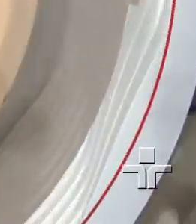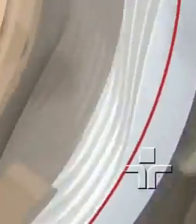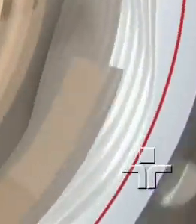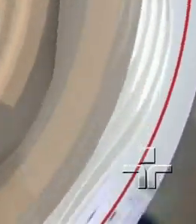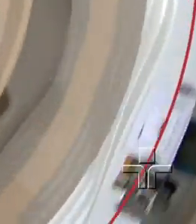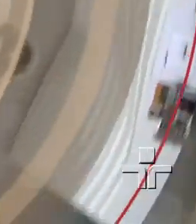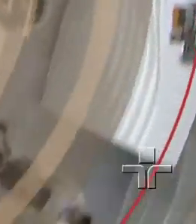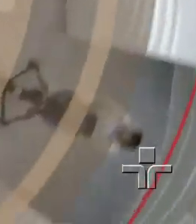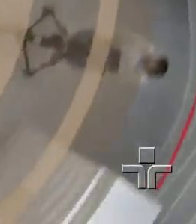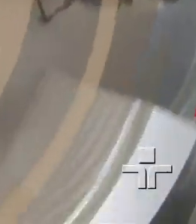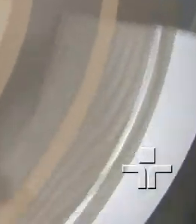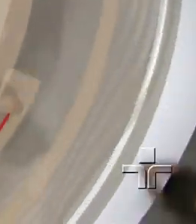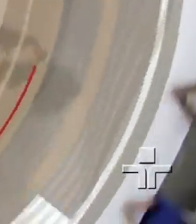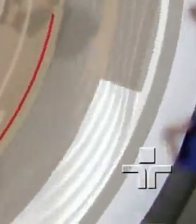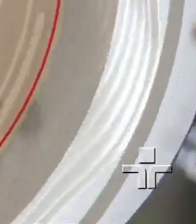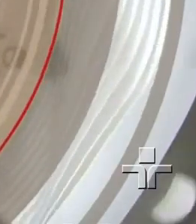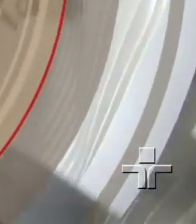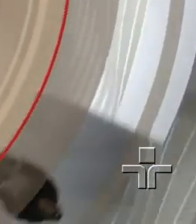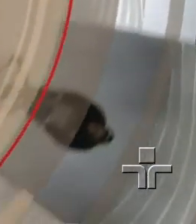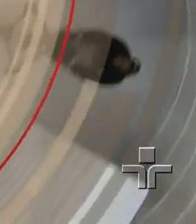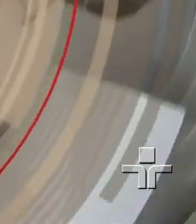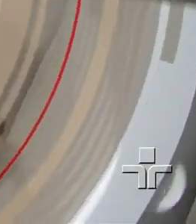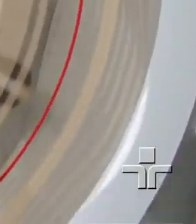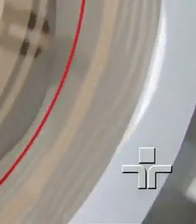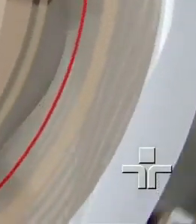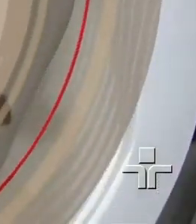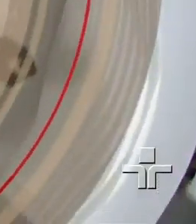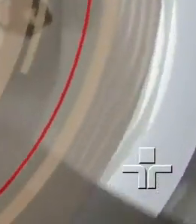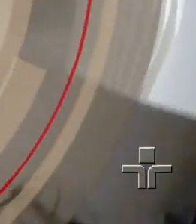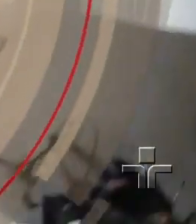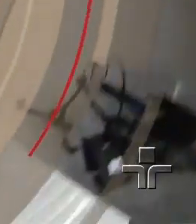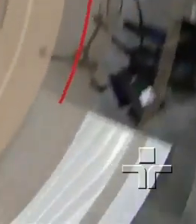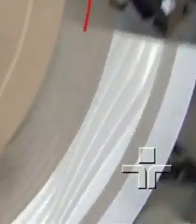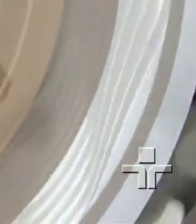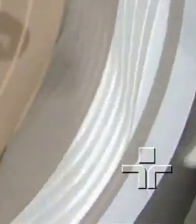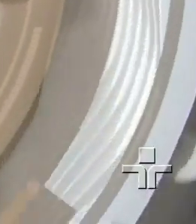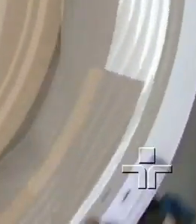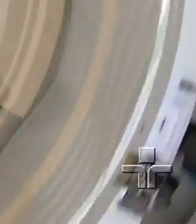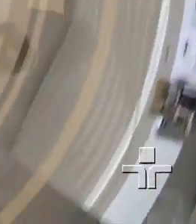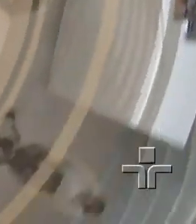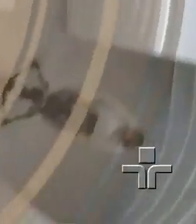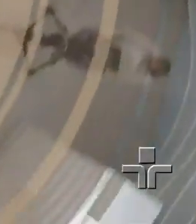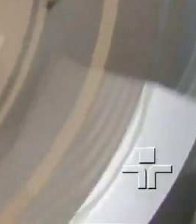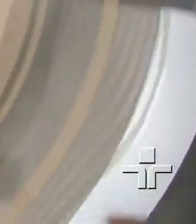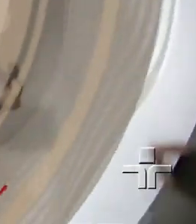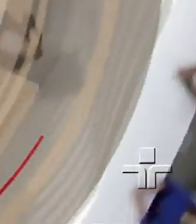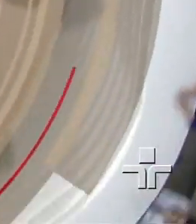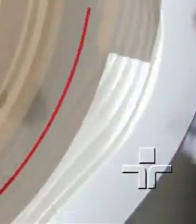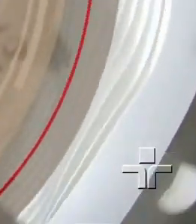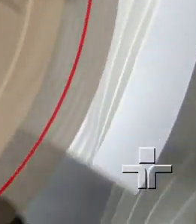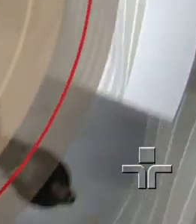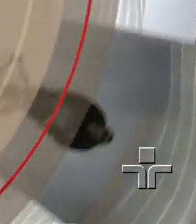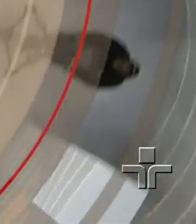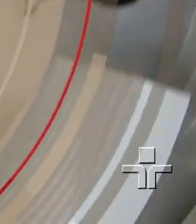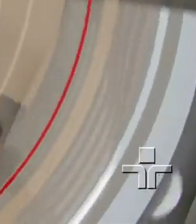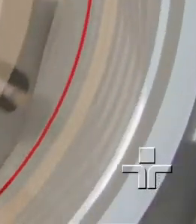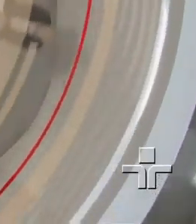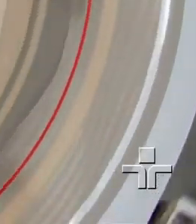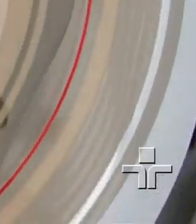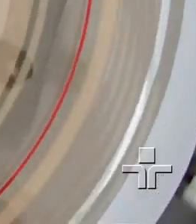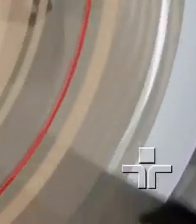de treinamento, tem que ver quais as informações que estavam circulando ali. Parece que tinha uma história de 2 carros iguais,